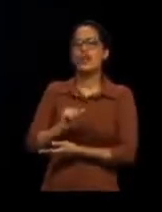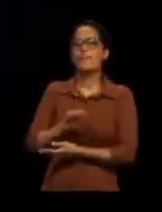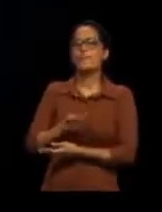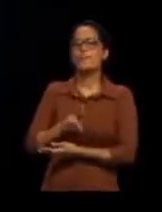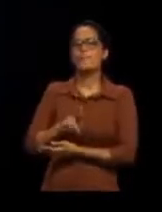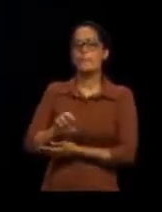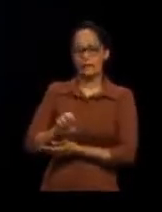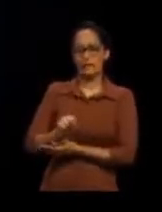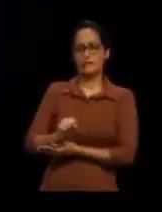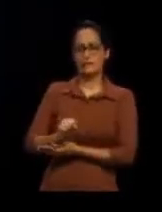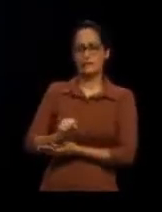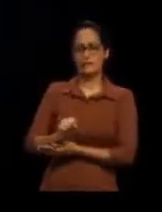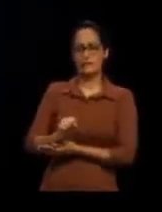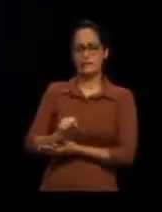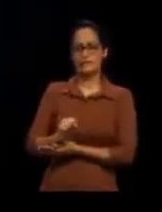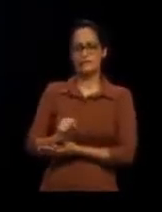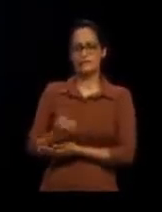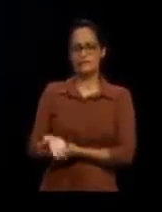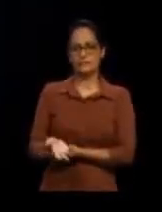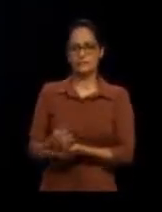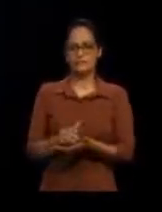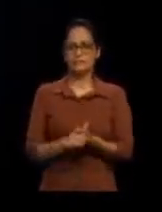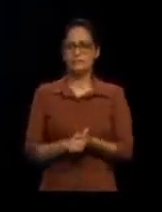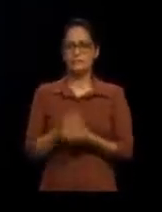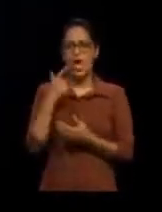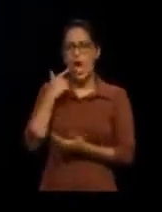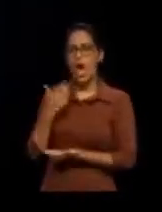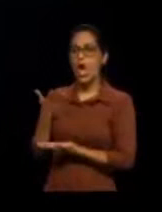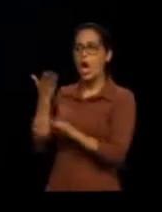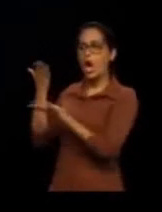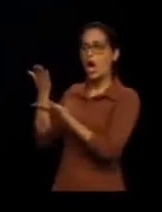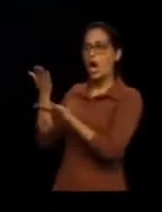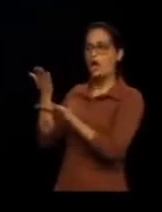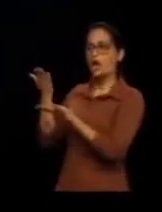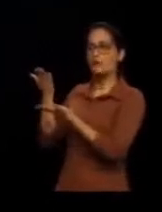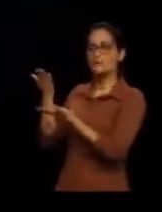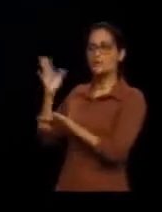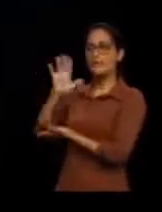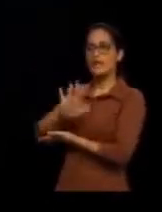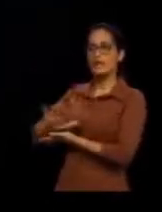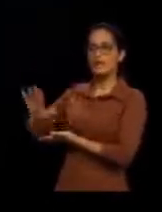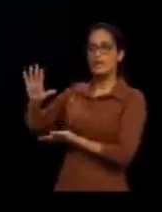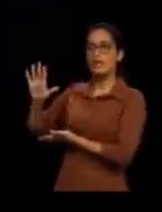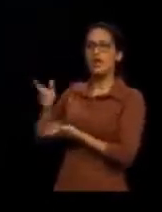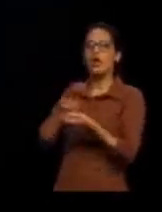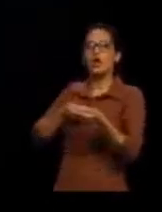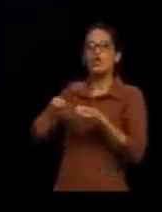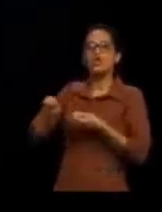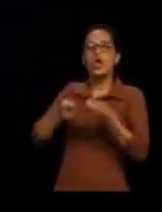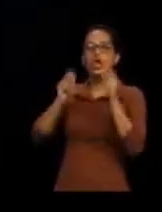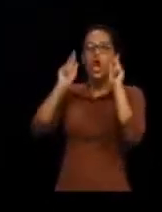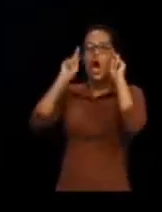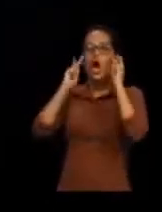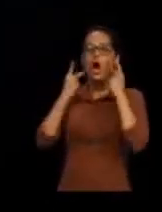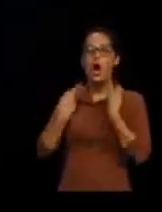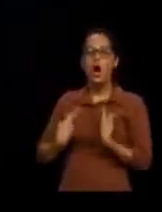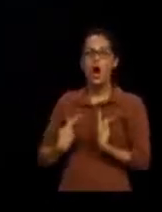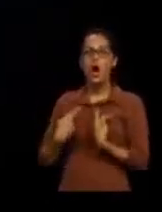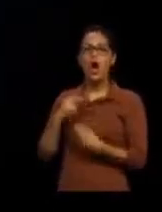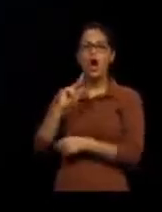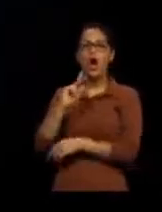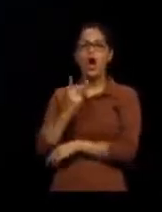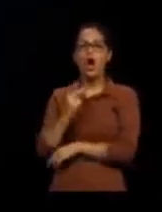aqui, então, essa lâmina aqui com o desenho do controle hormonal da diabetes. Nós sabemos, então,